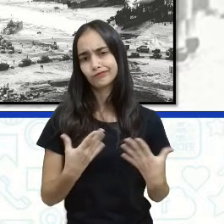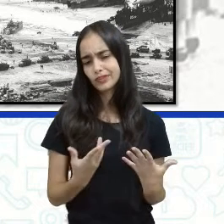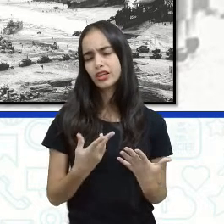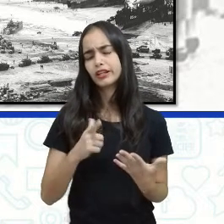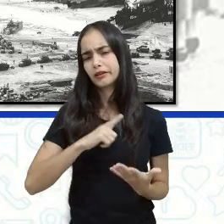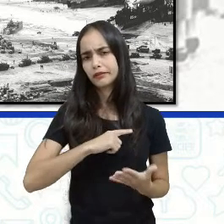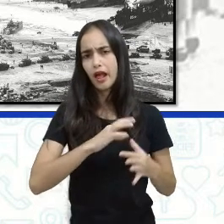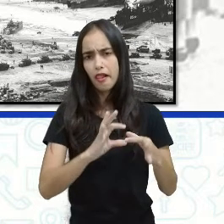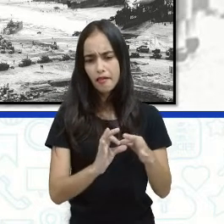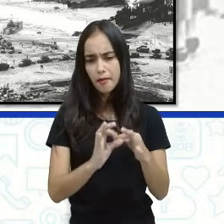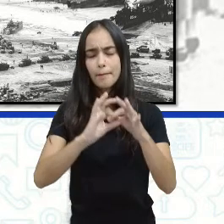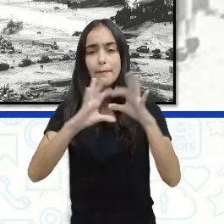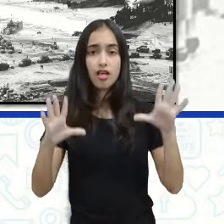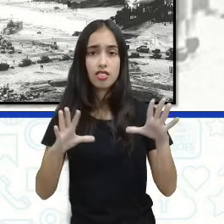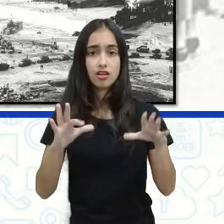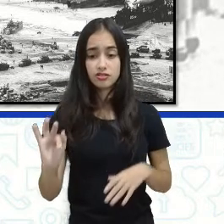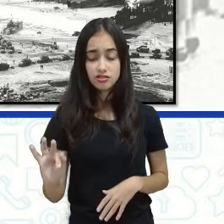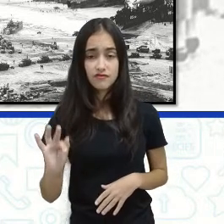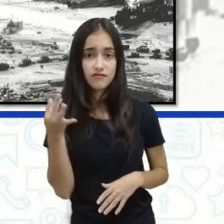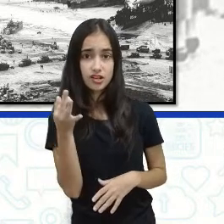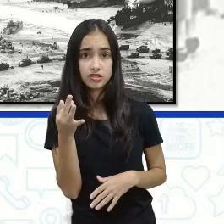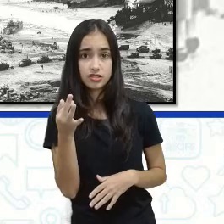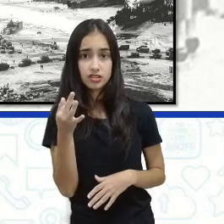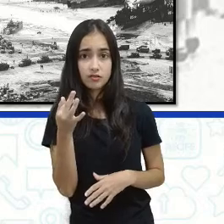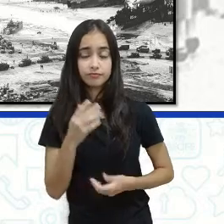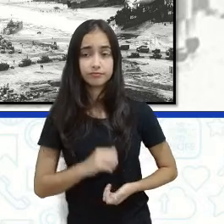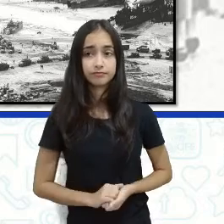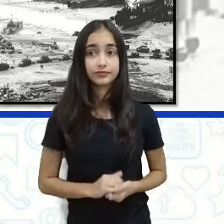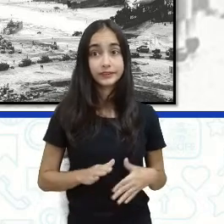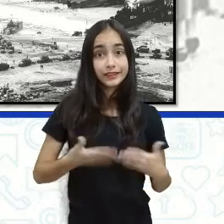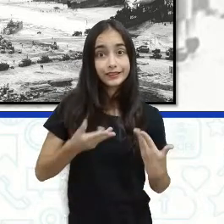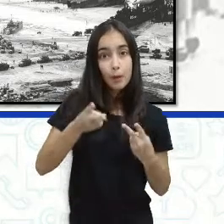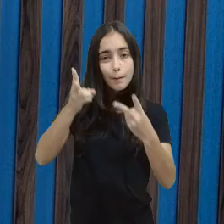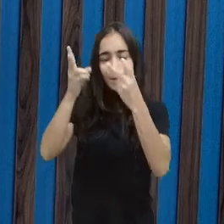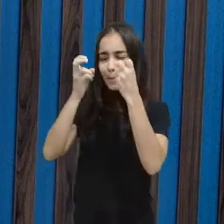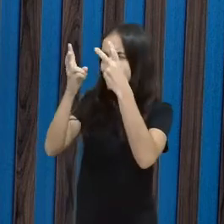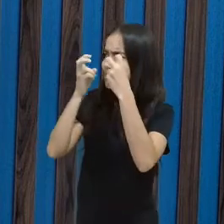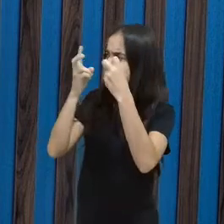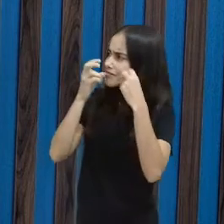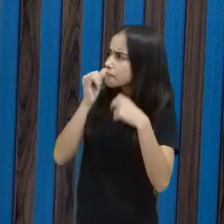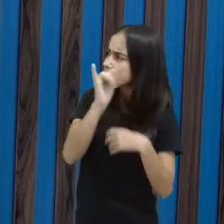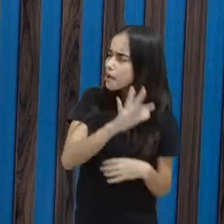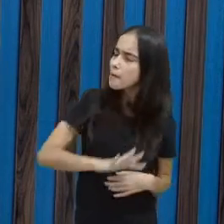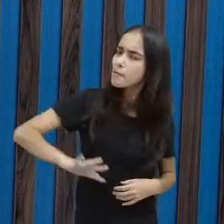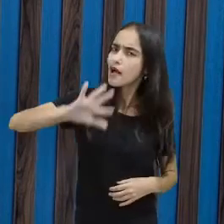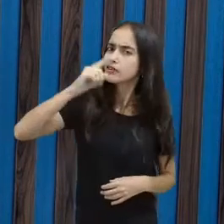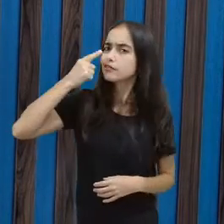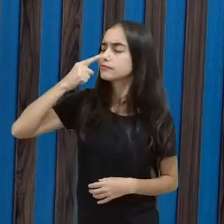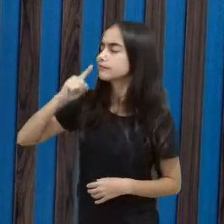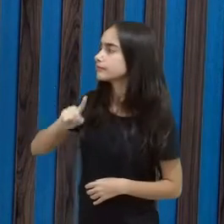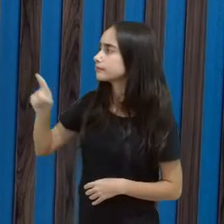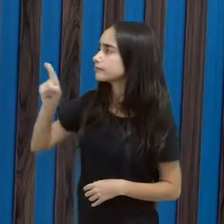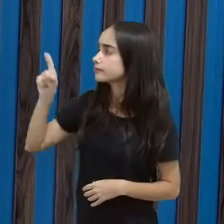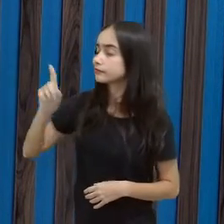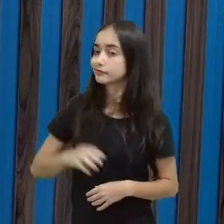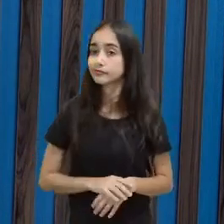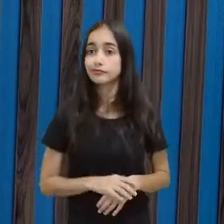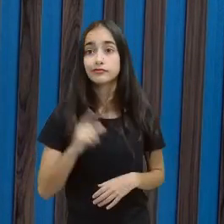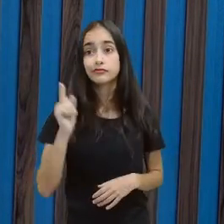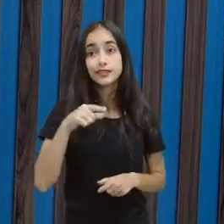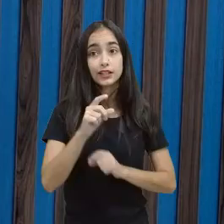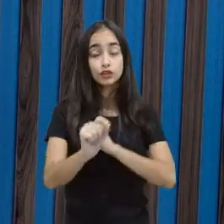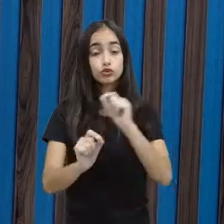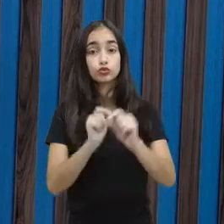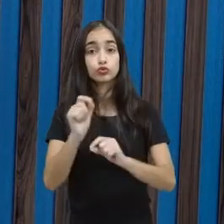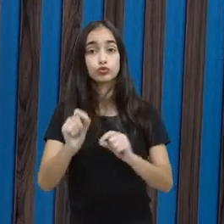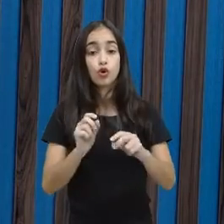caminho em direção à Alemanha. Então, observa essa imagem que está aqui. Ó. Isso aqui é uma imagem exatamente do desembarque